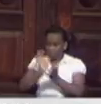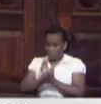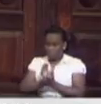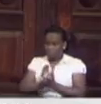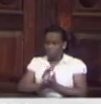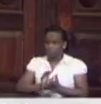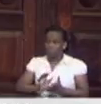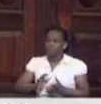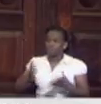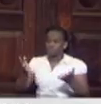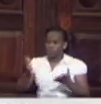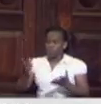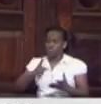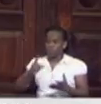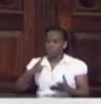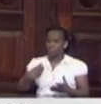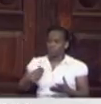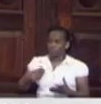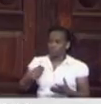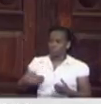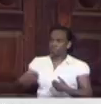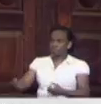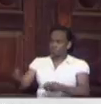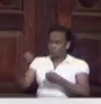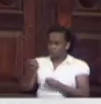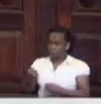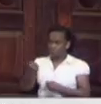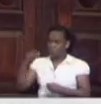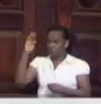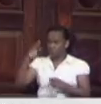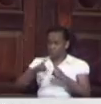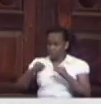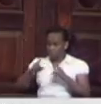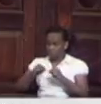hoje empossado em Brasília, é devedor do Rio de